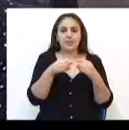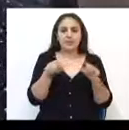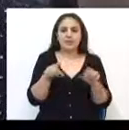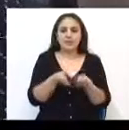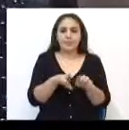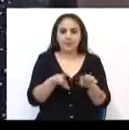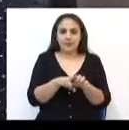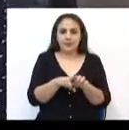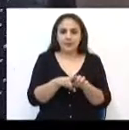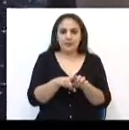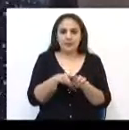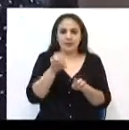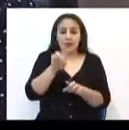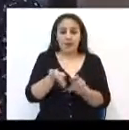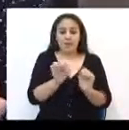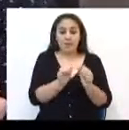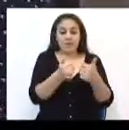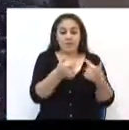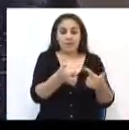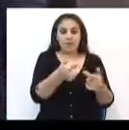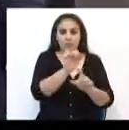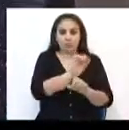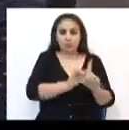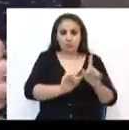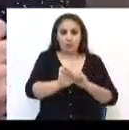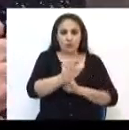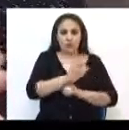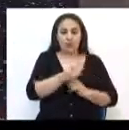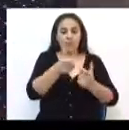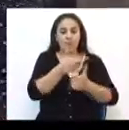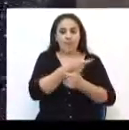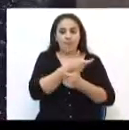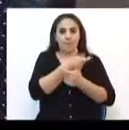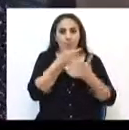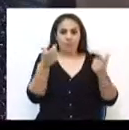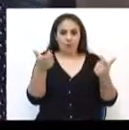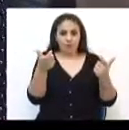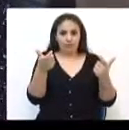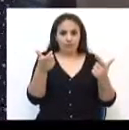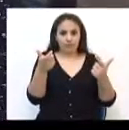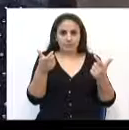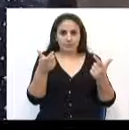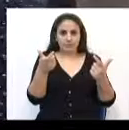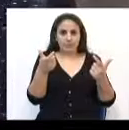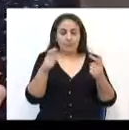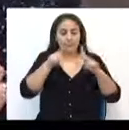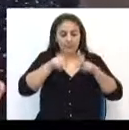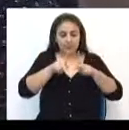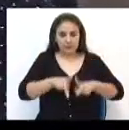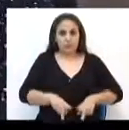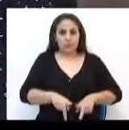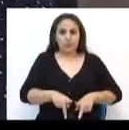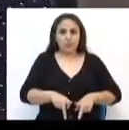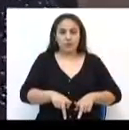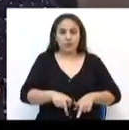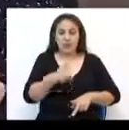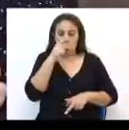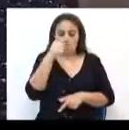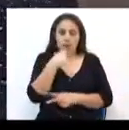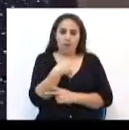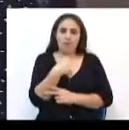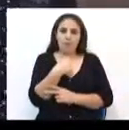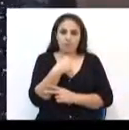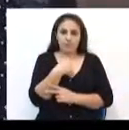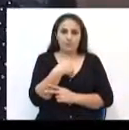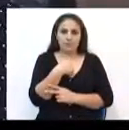uma ação social ainda maior para que pessoas como